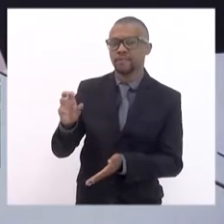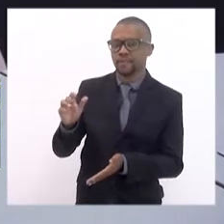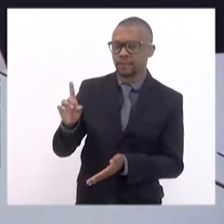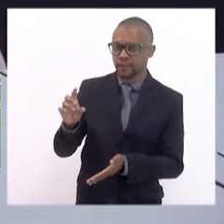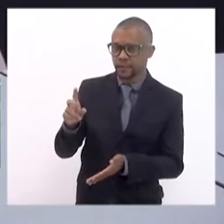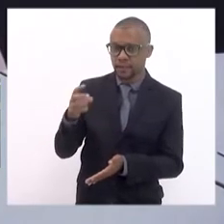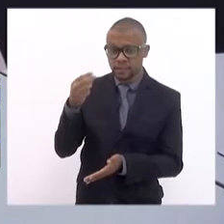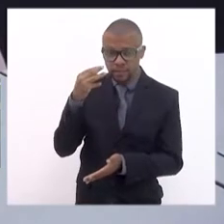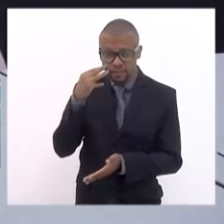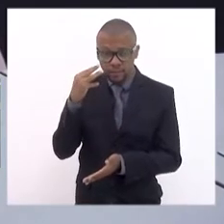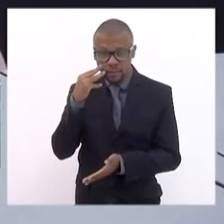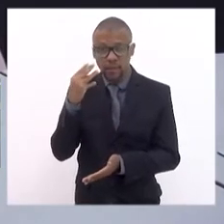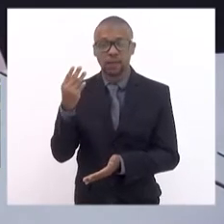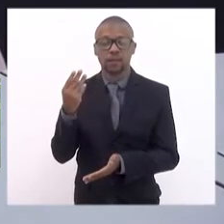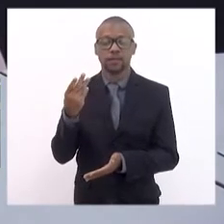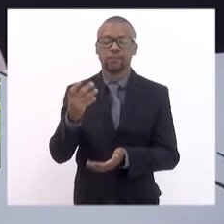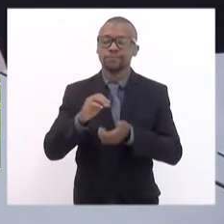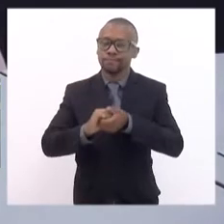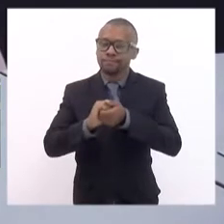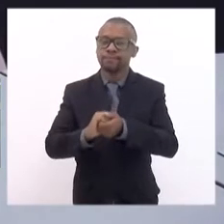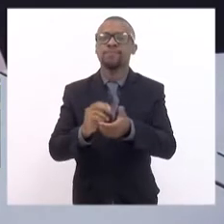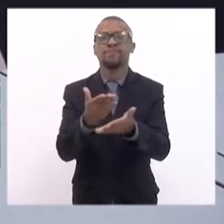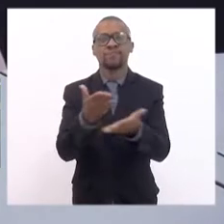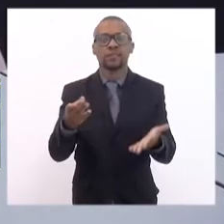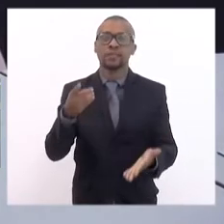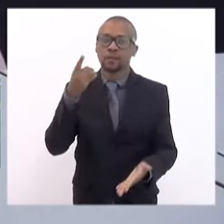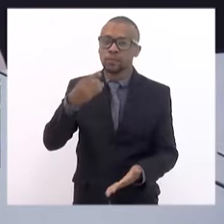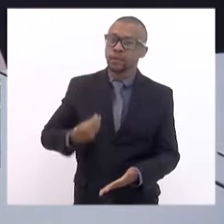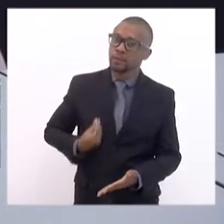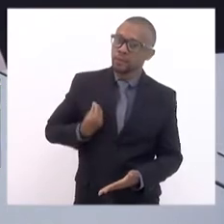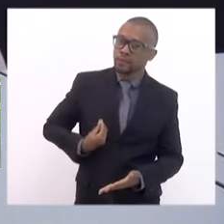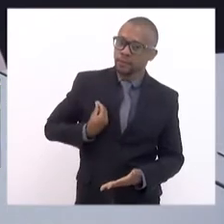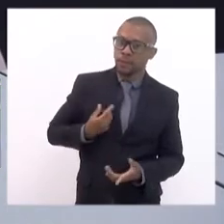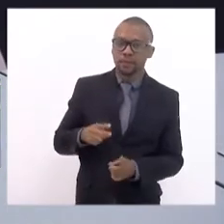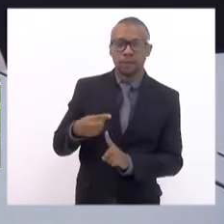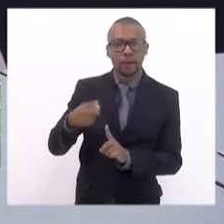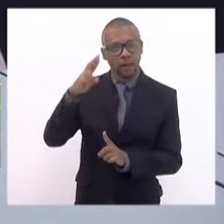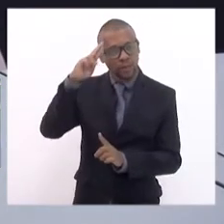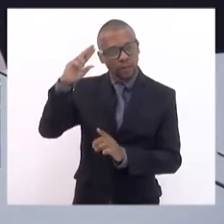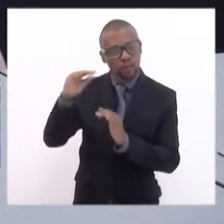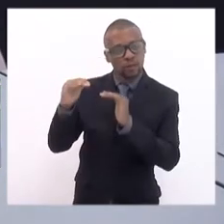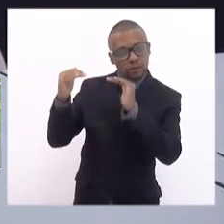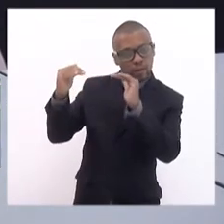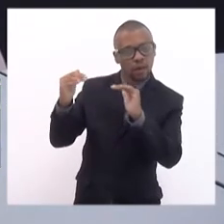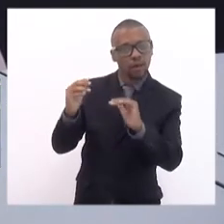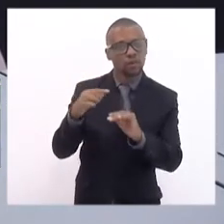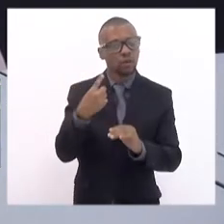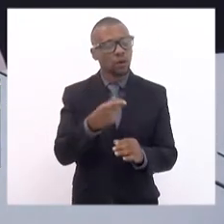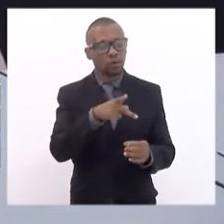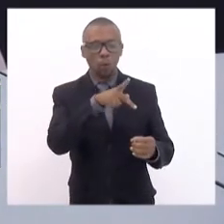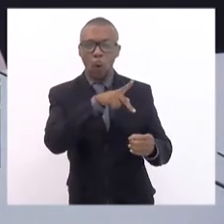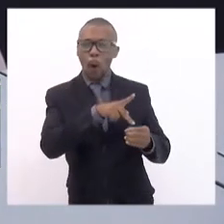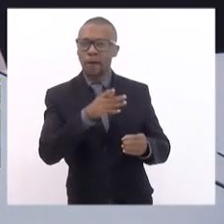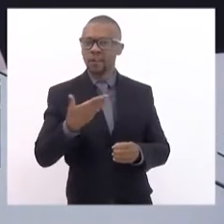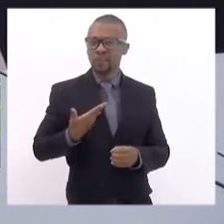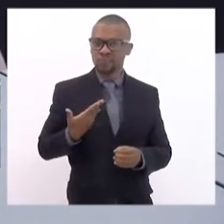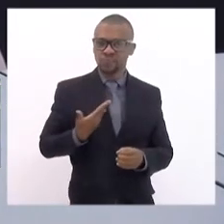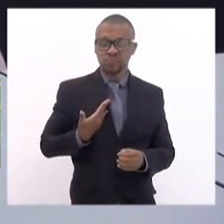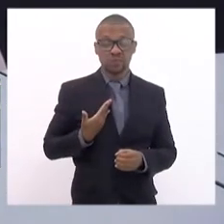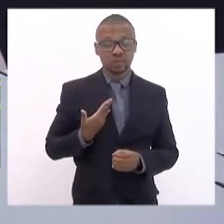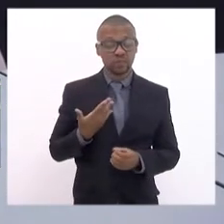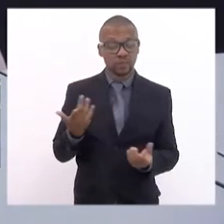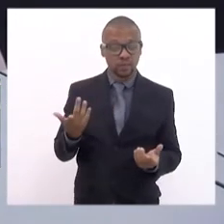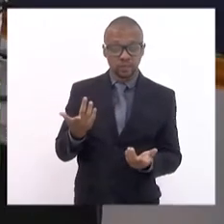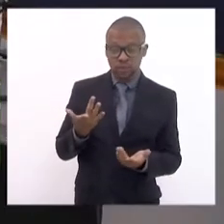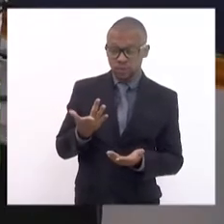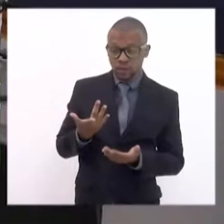senhor, eu saúdo todos os deputados presentes, autoridades, meu nobre procurador e amigo. Eu acho que o som, desculpe, secretário, acho que o som